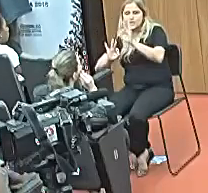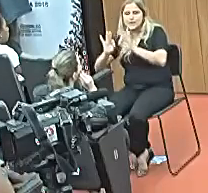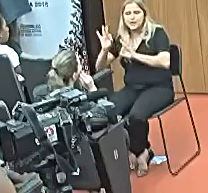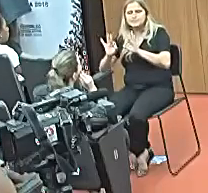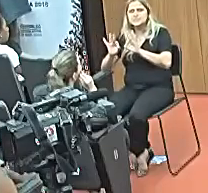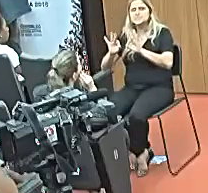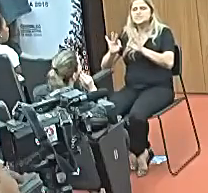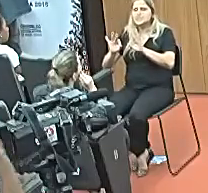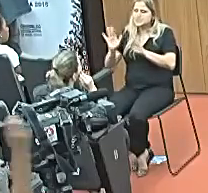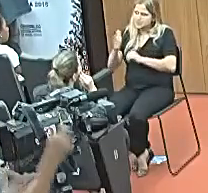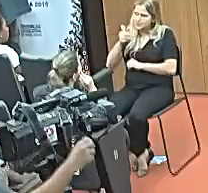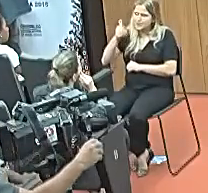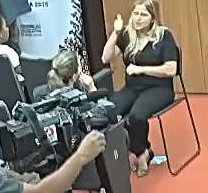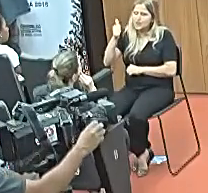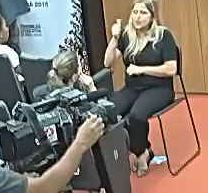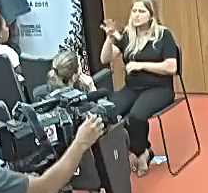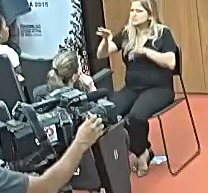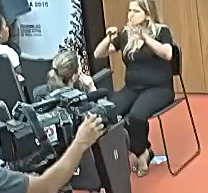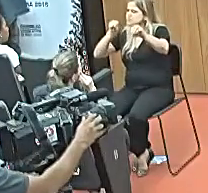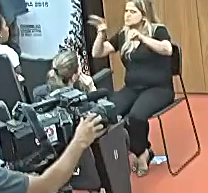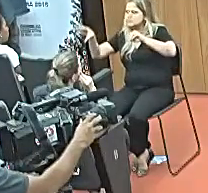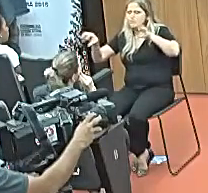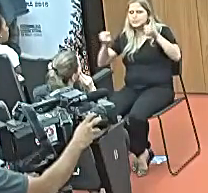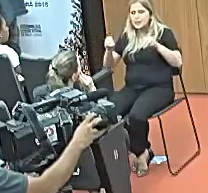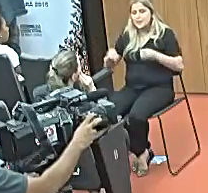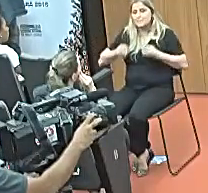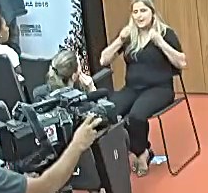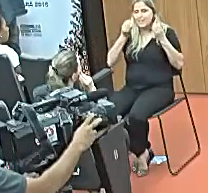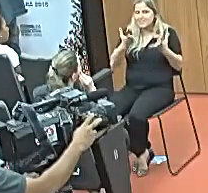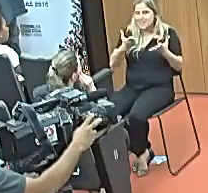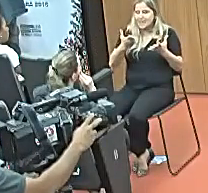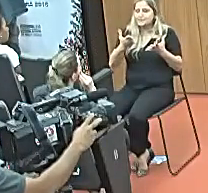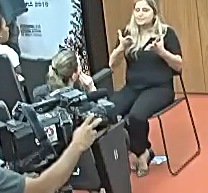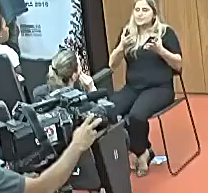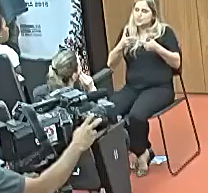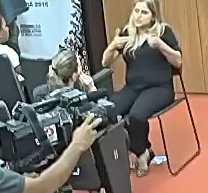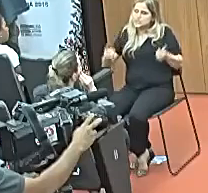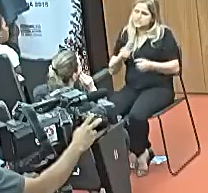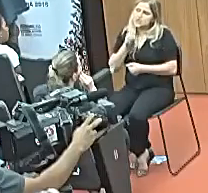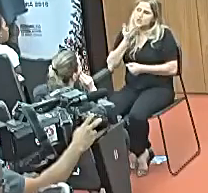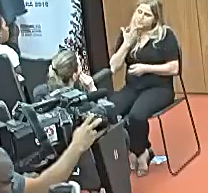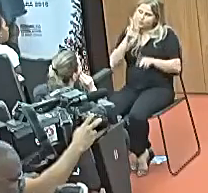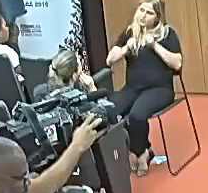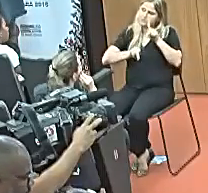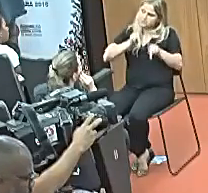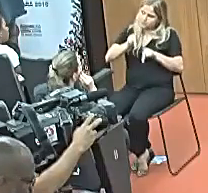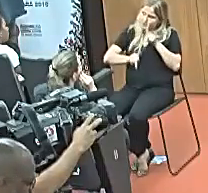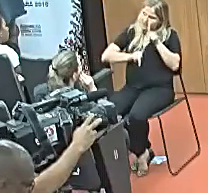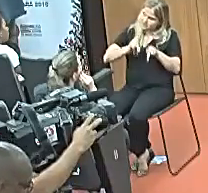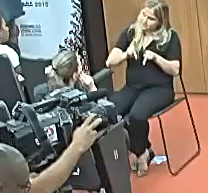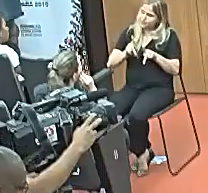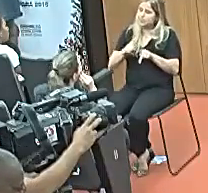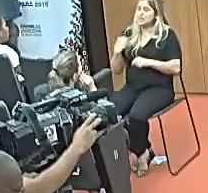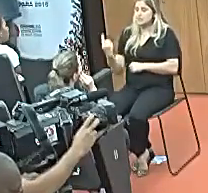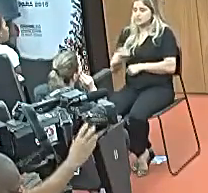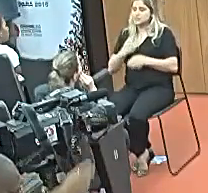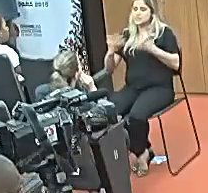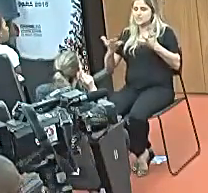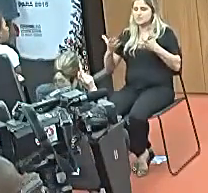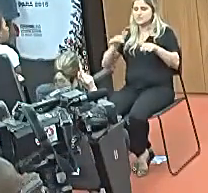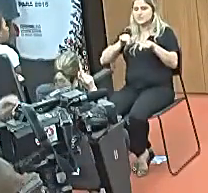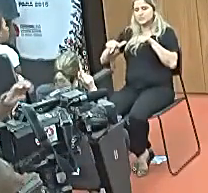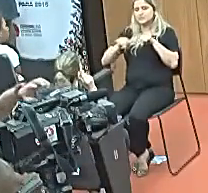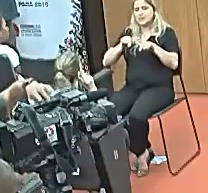aderência conseguem ajudar a trazer benefício para o cidadão então essa idéia é que a gente vai fazer um trabalho